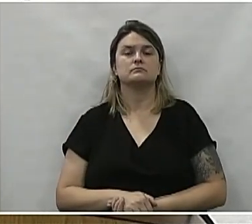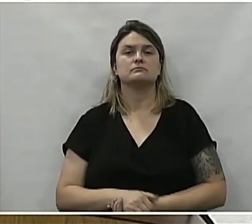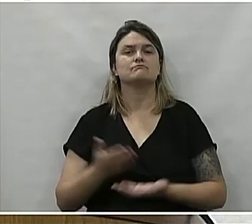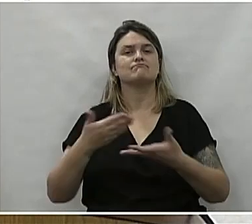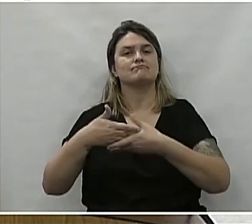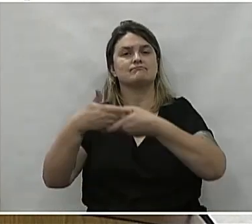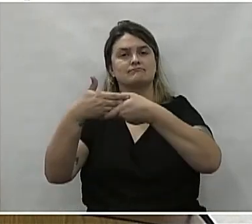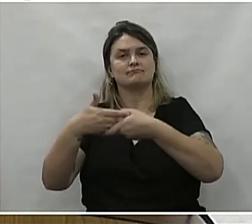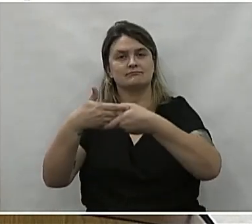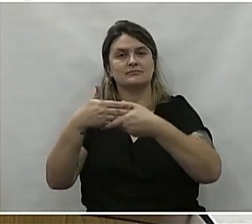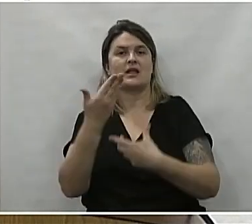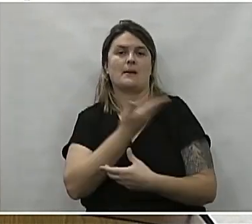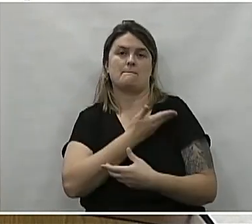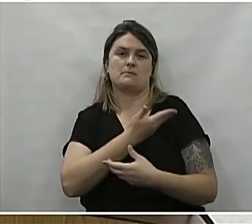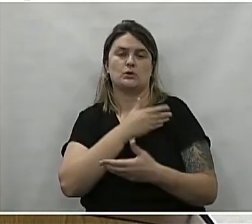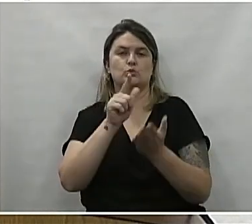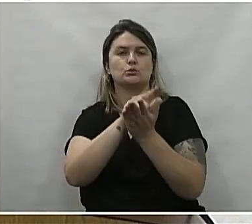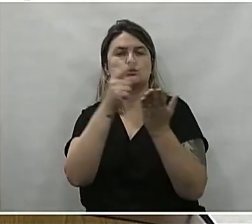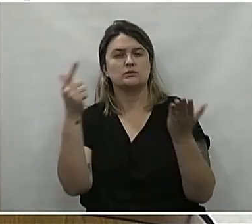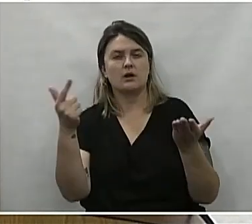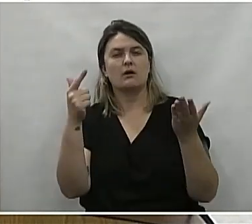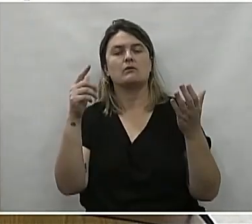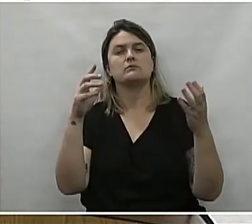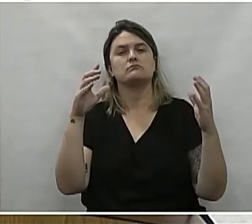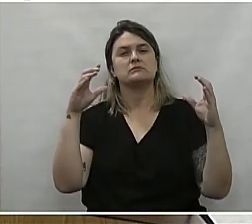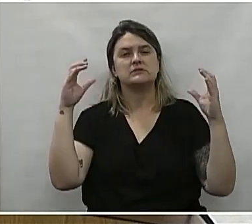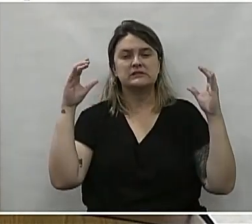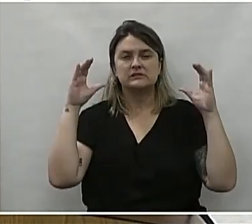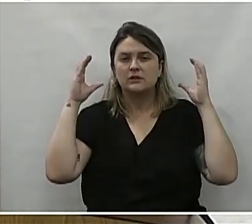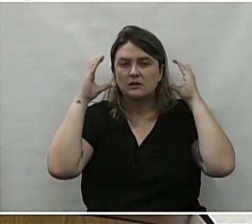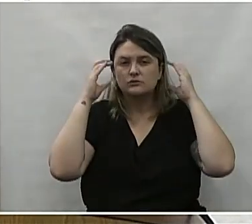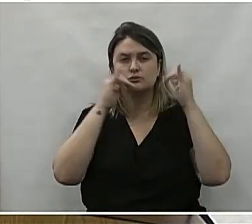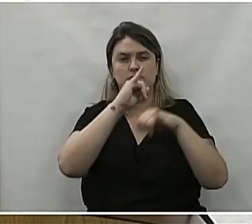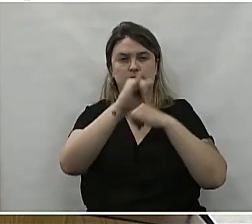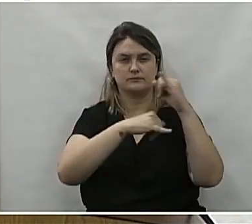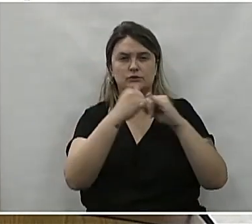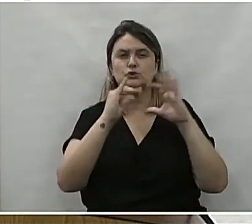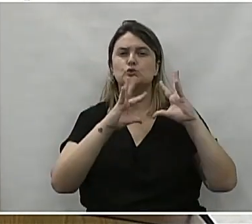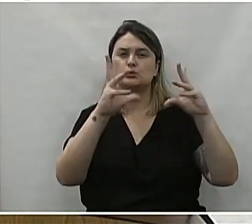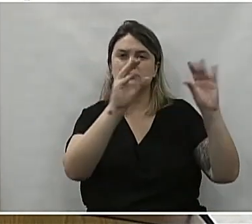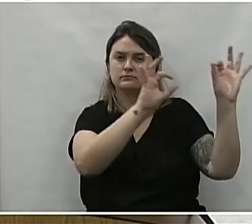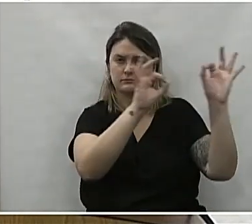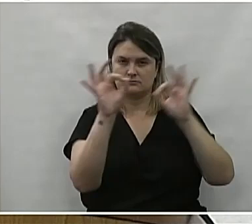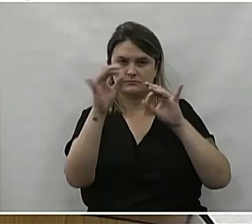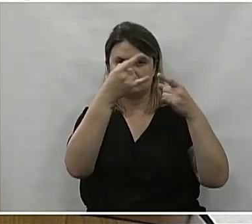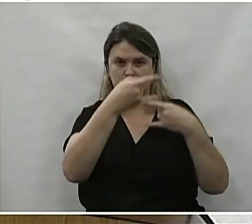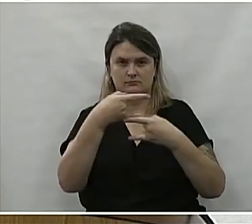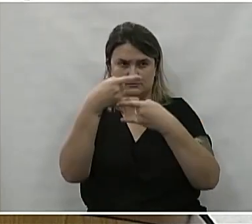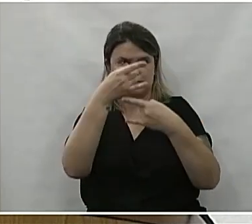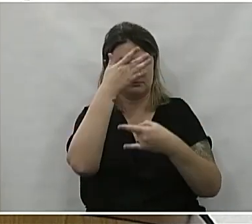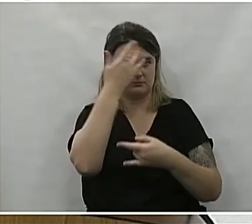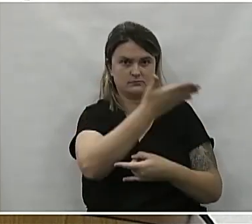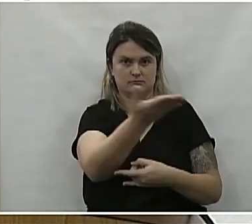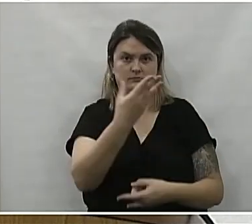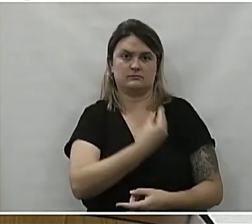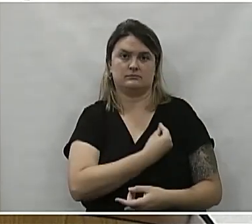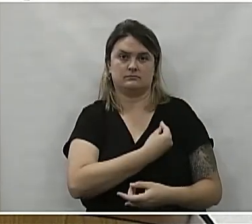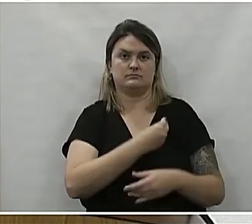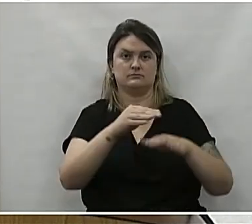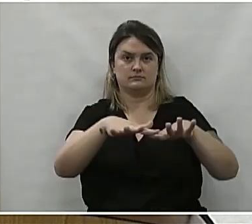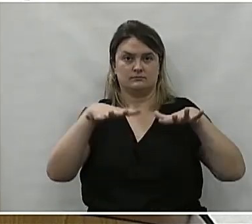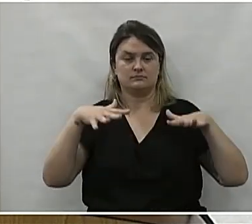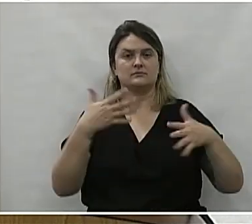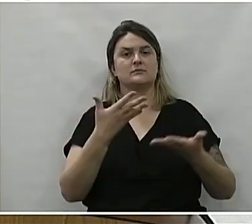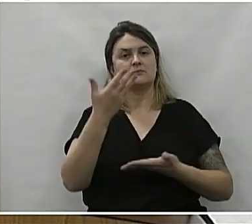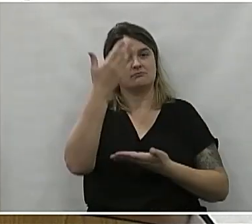Cumprimento também Nossos amigos Da imprensa E demais pessoas Que acompanham Essa sessão Primeiramente Eu gostaria